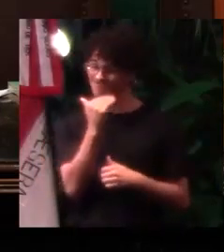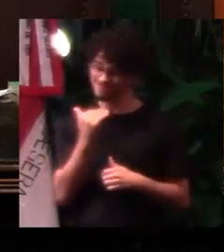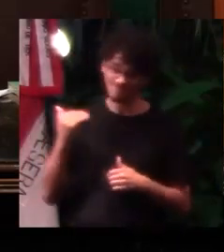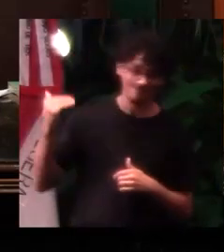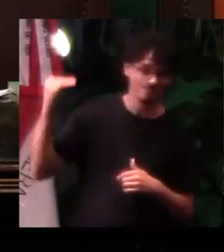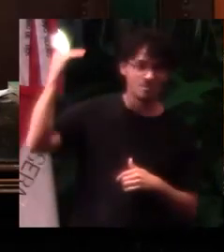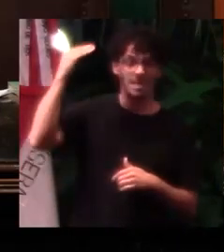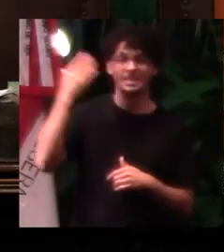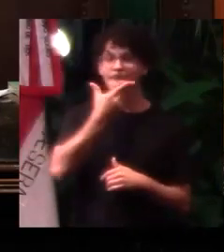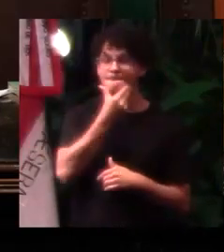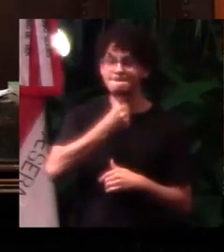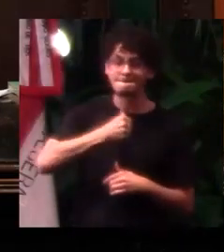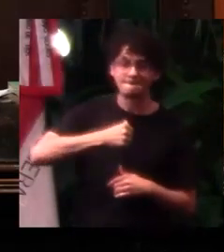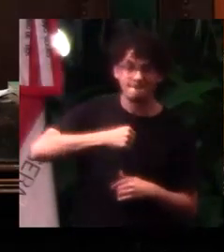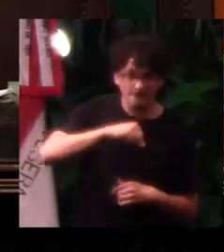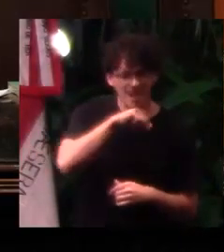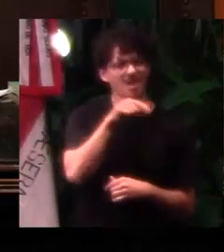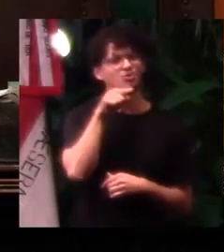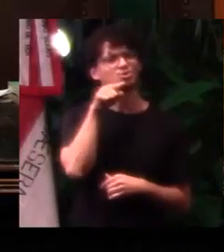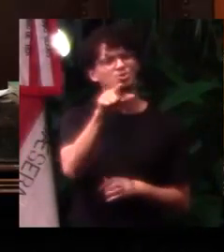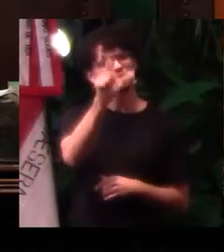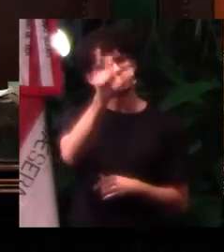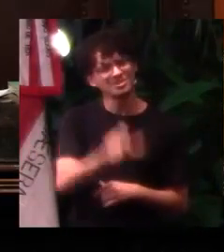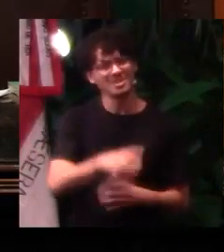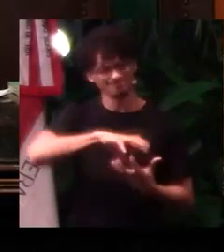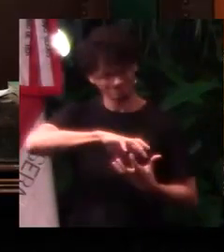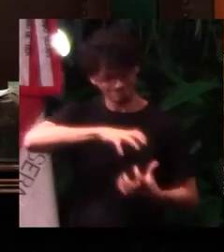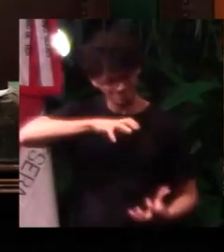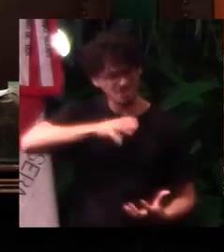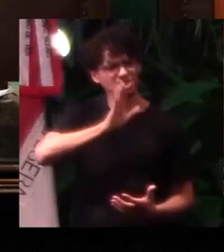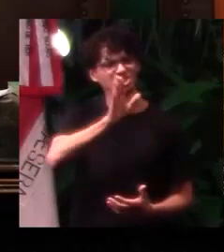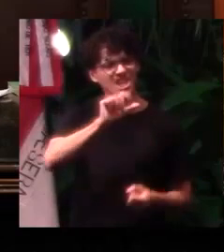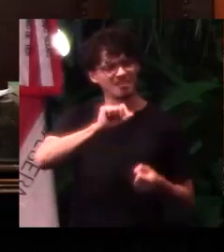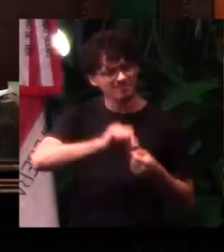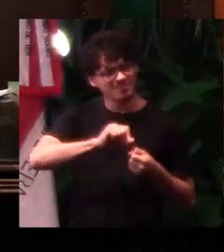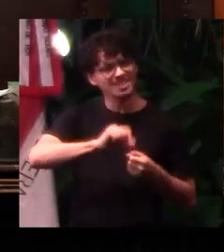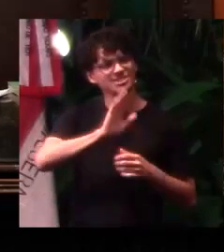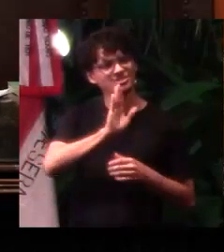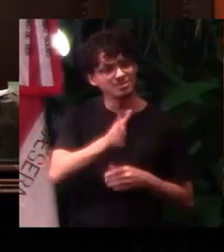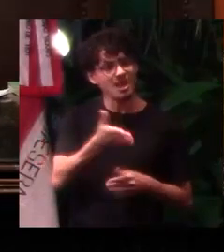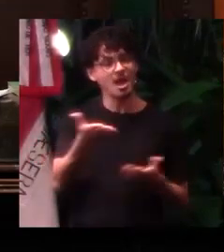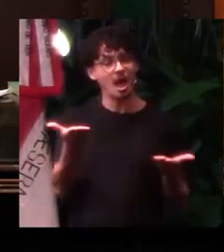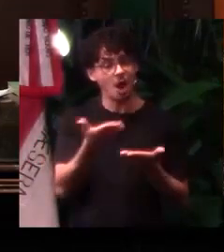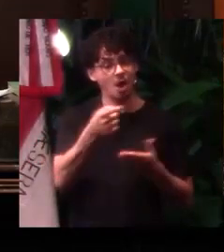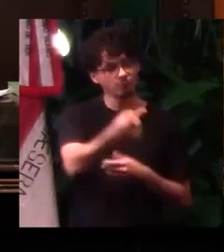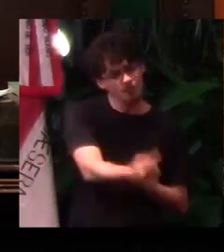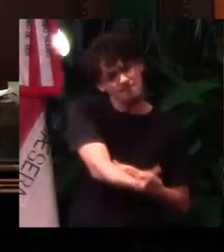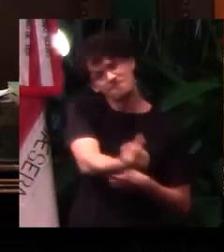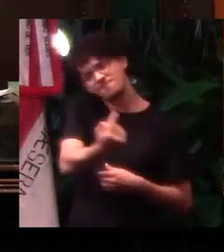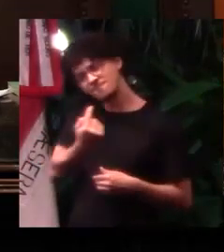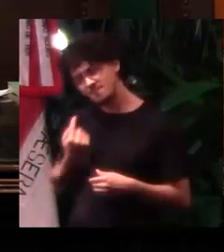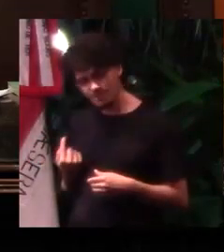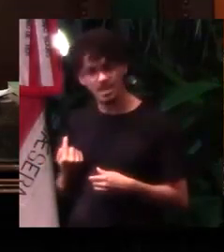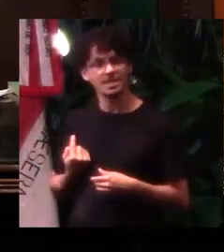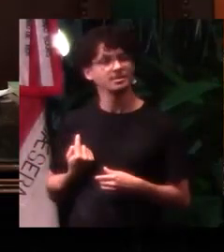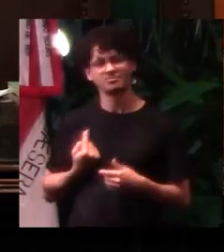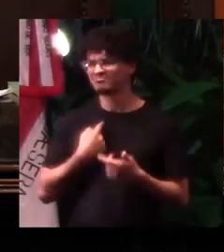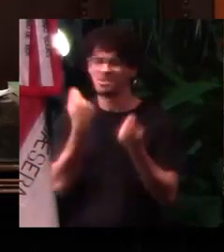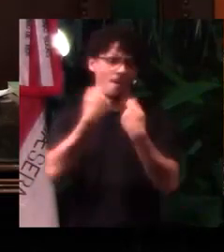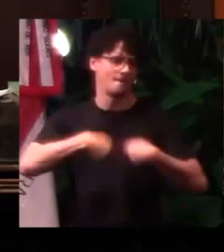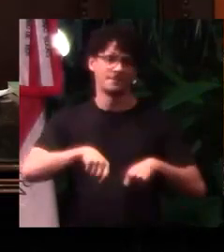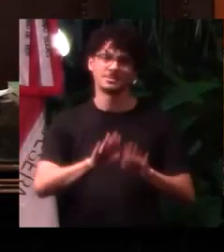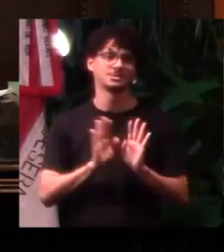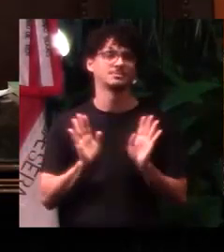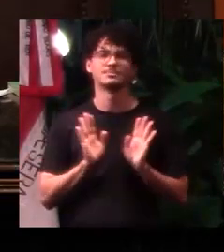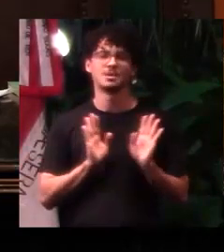Pai, o senhor está velho, já fez o seu tanto. Agora o senhor vem. Não carece mais.